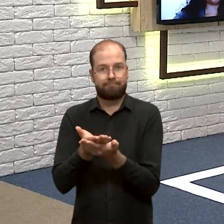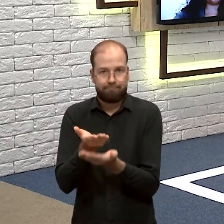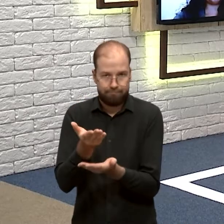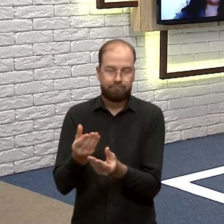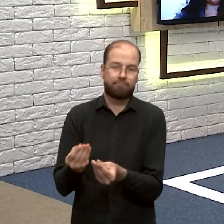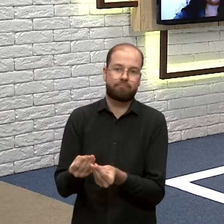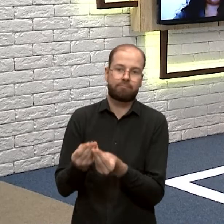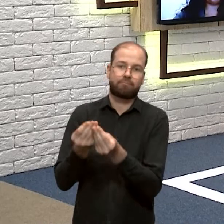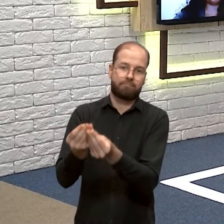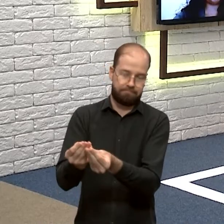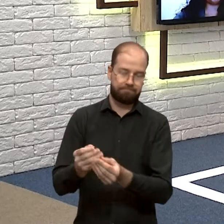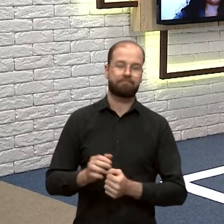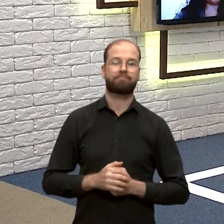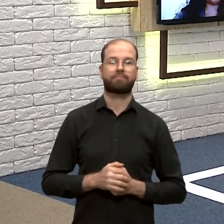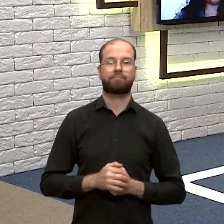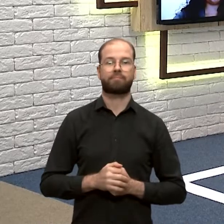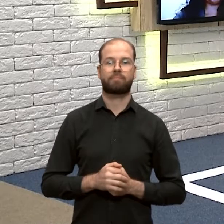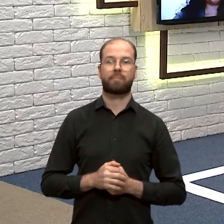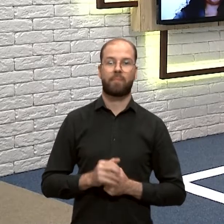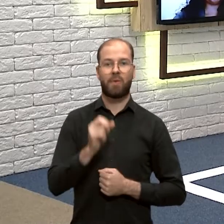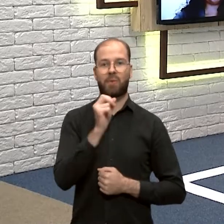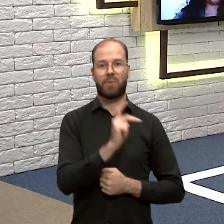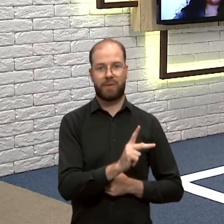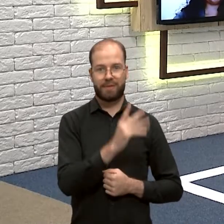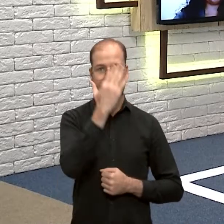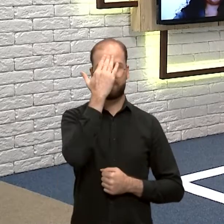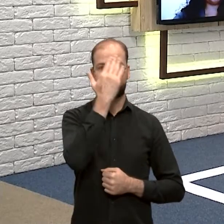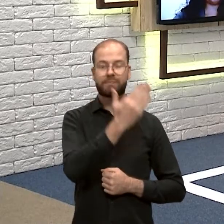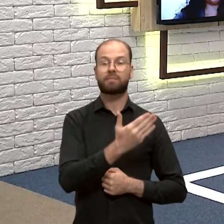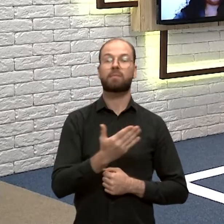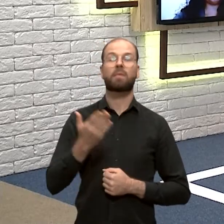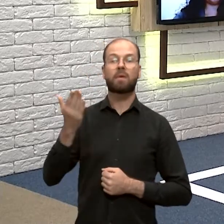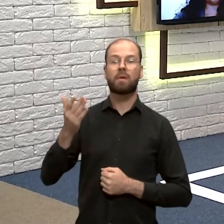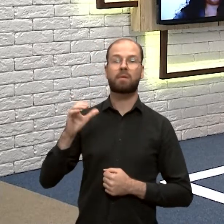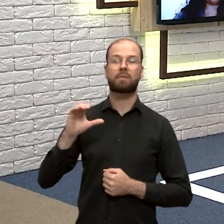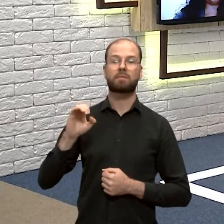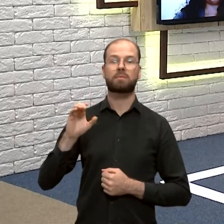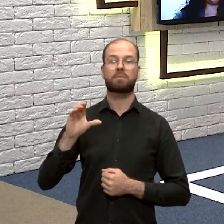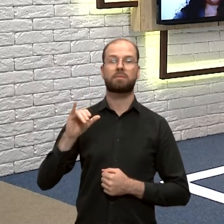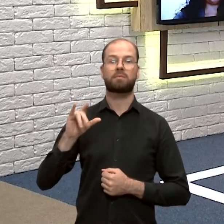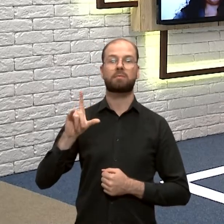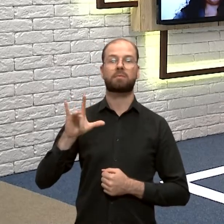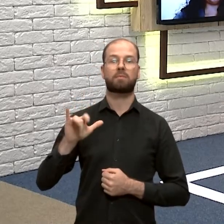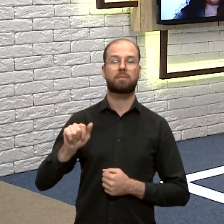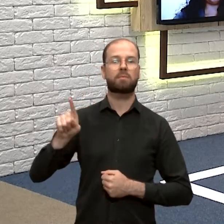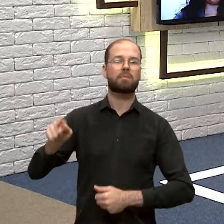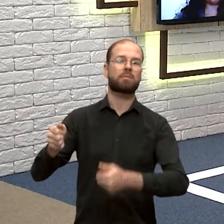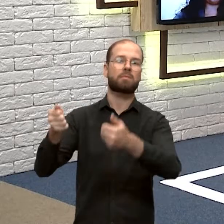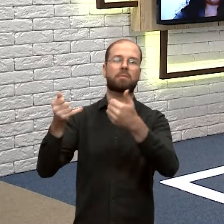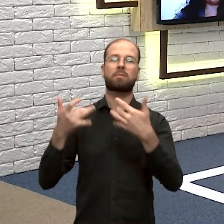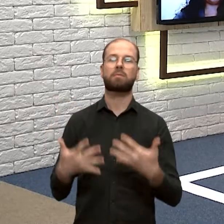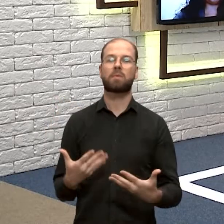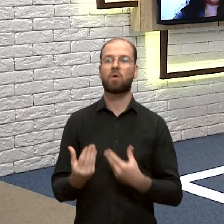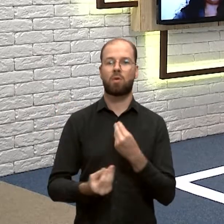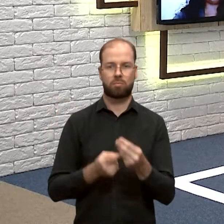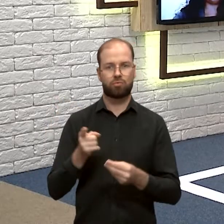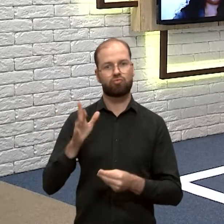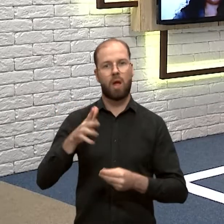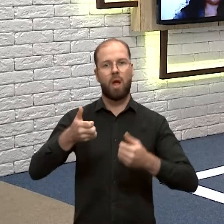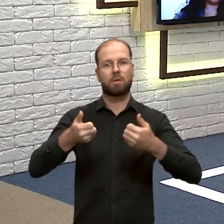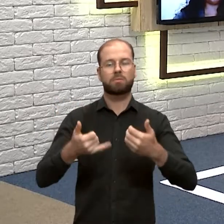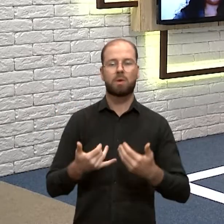Cecília, Ok, professor. Cecília, conta um pouquinho pra gente, apesar dessas questões que você levantou, né, da